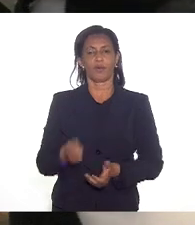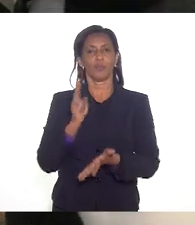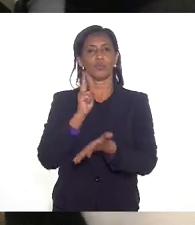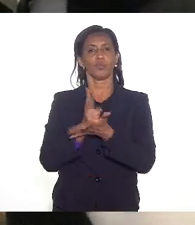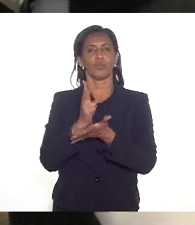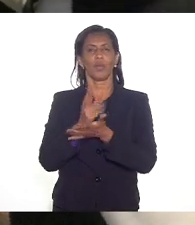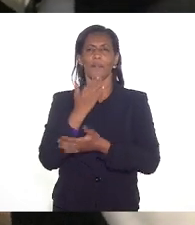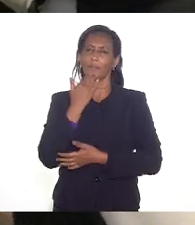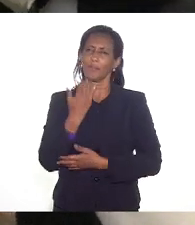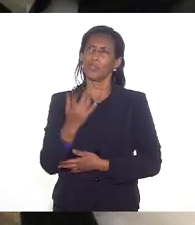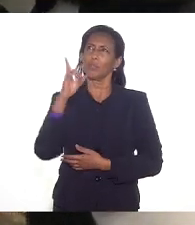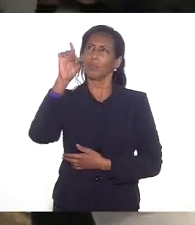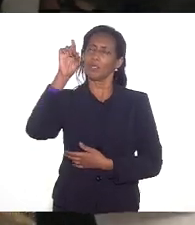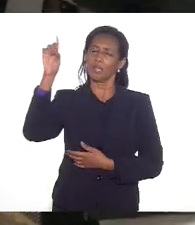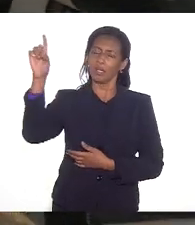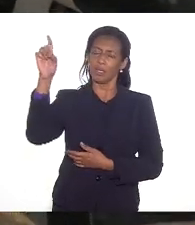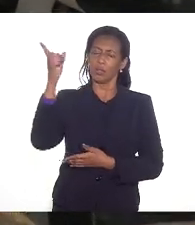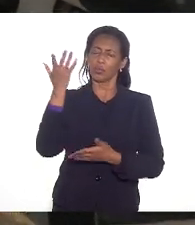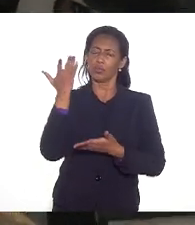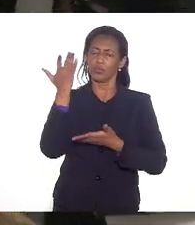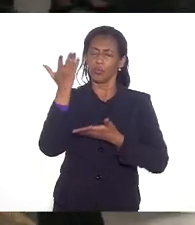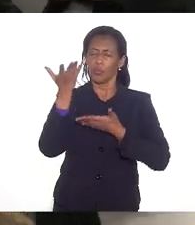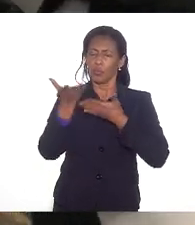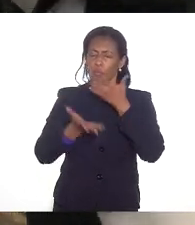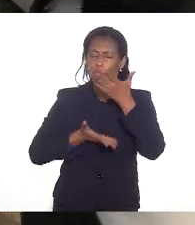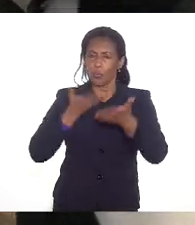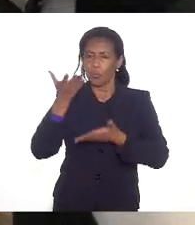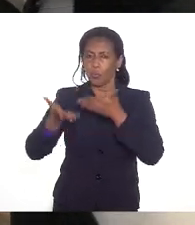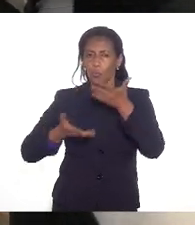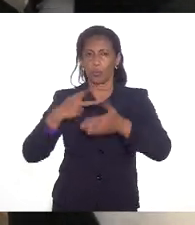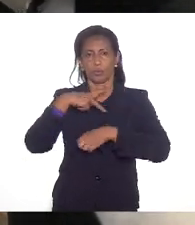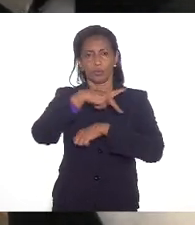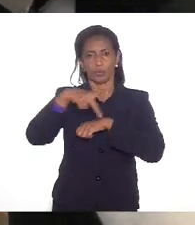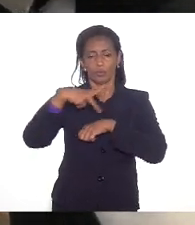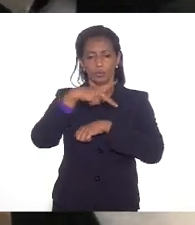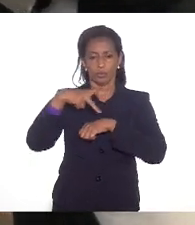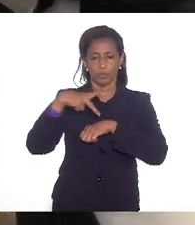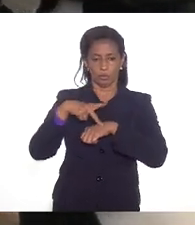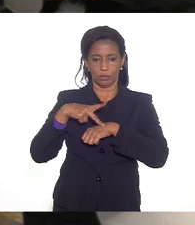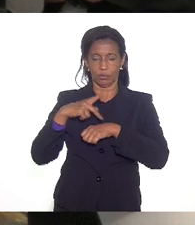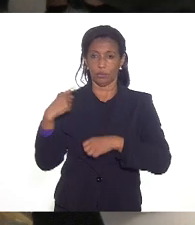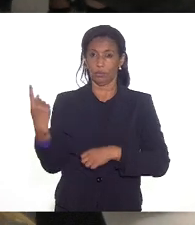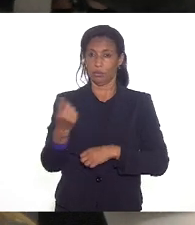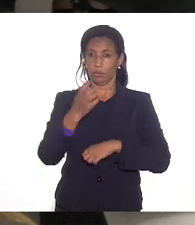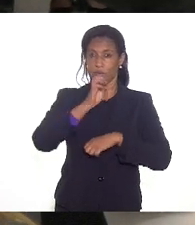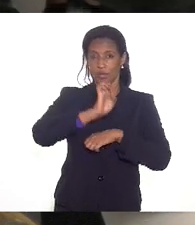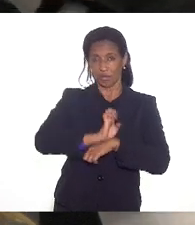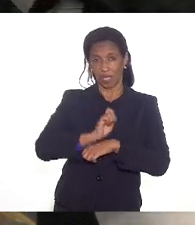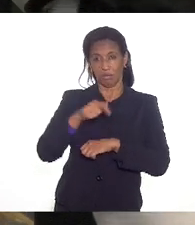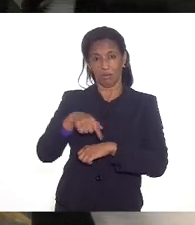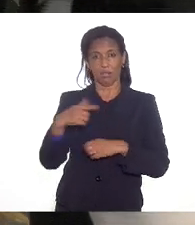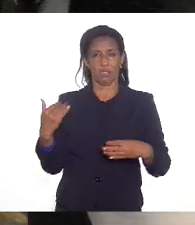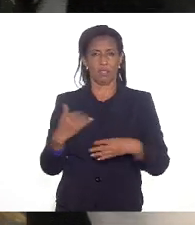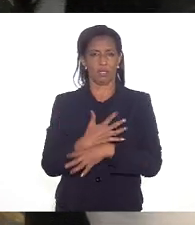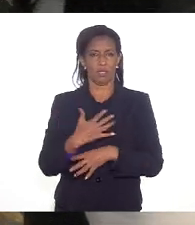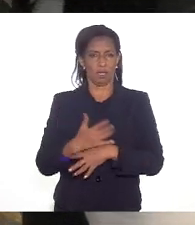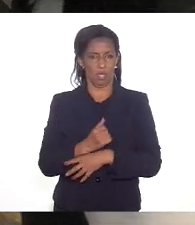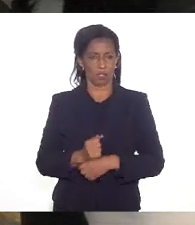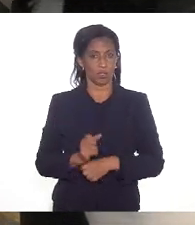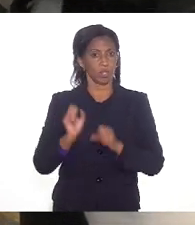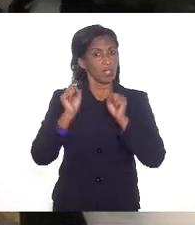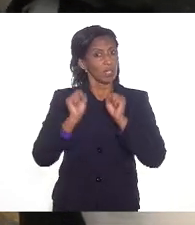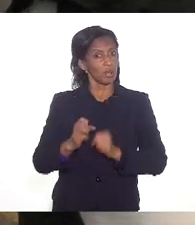continuar pedindo para que Deus cuide do nosso país cuide do nosso estado e desta cidade e